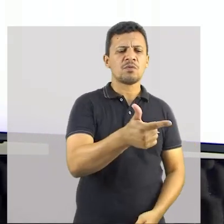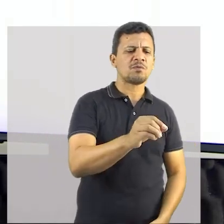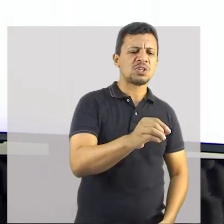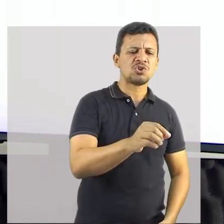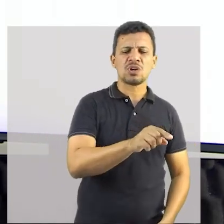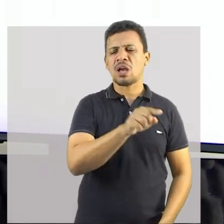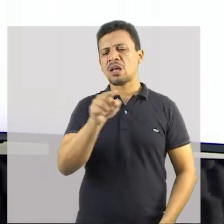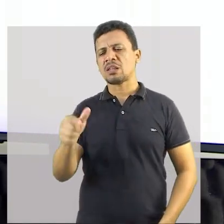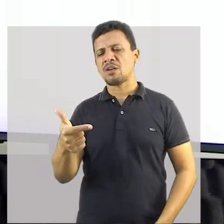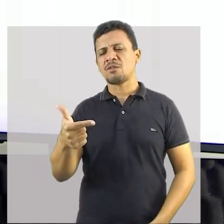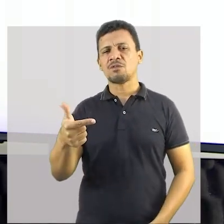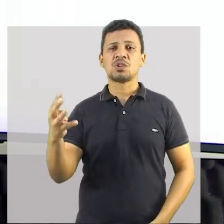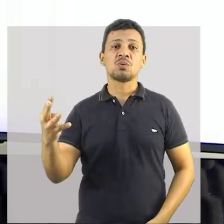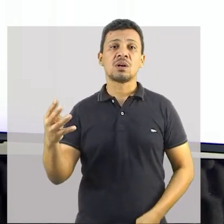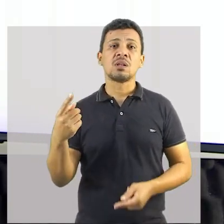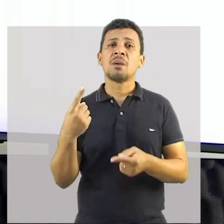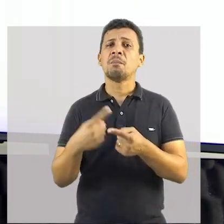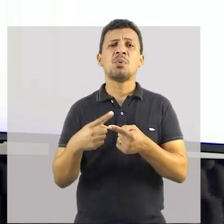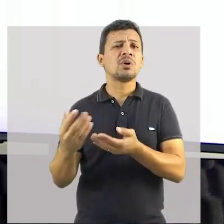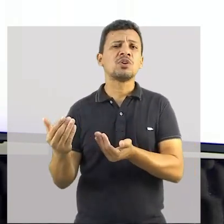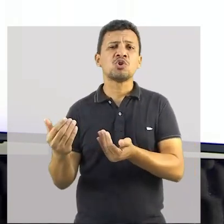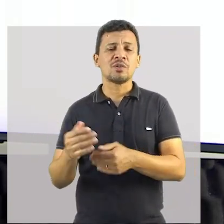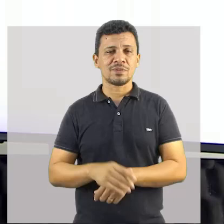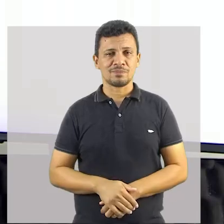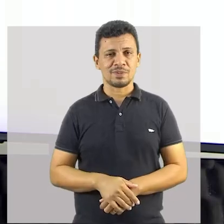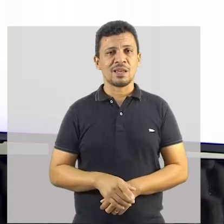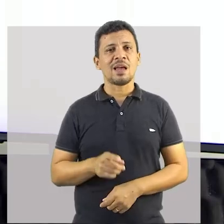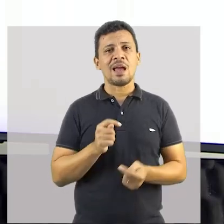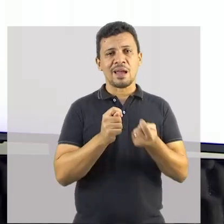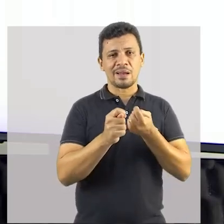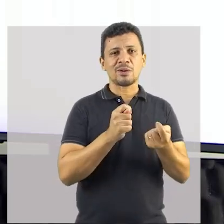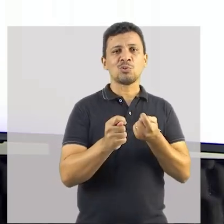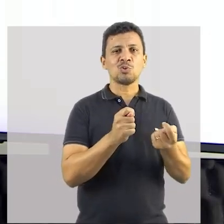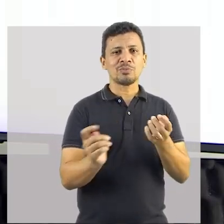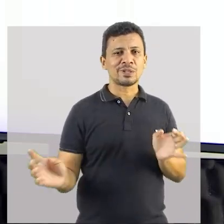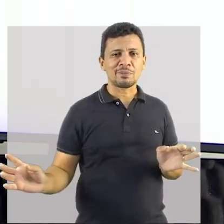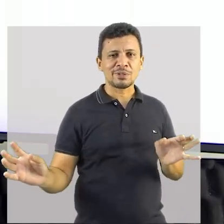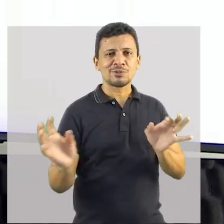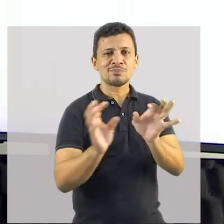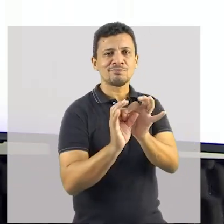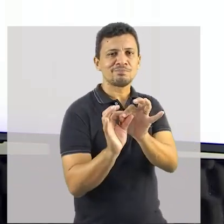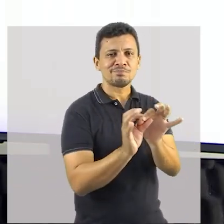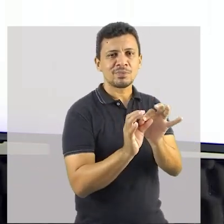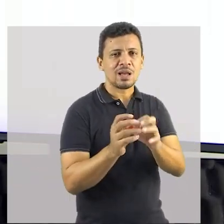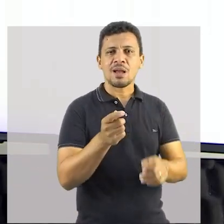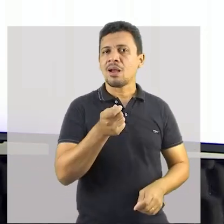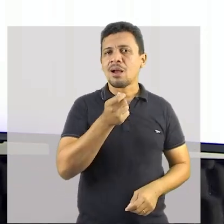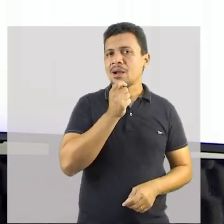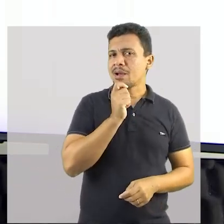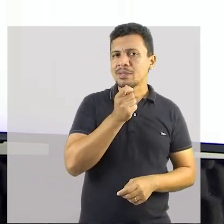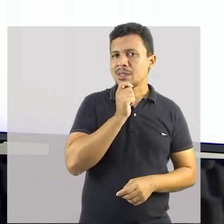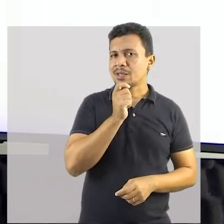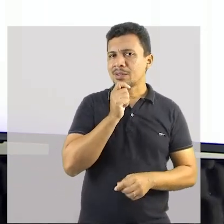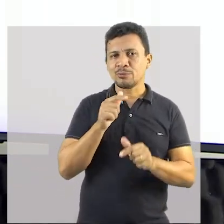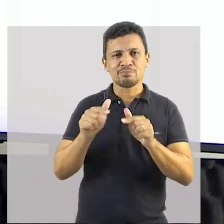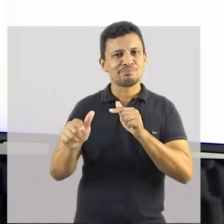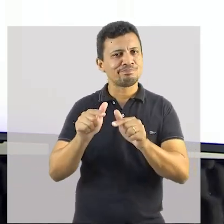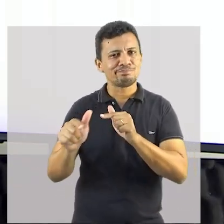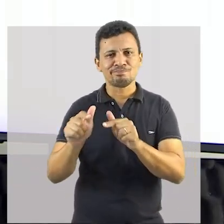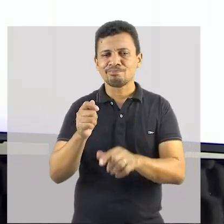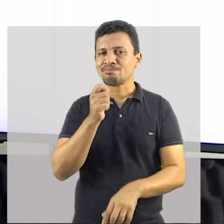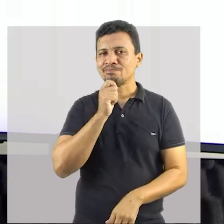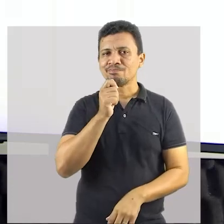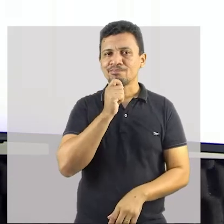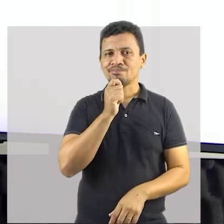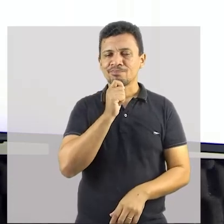anos, a gente considera jovem por quê? Porque eles ainda são dependentes. Normalmente eles não estão ainda no mercado de trabalho. Então, por